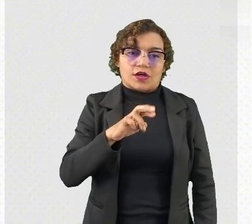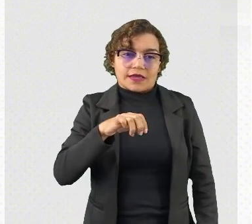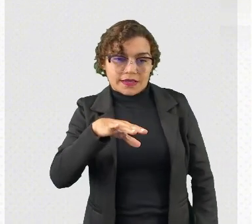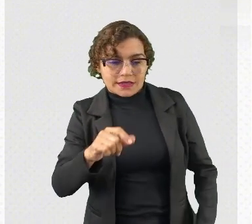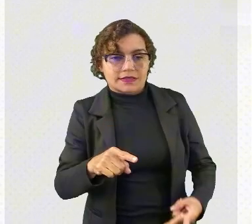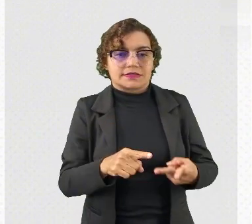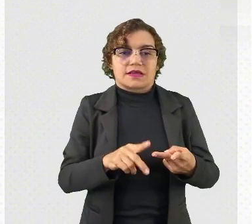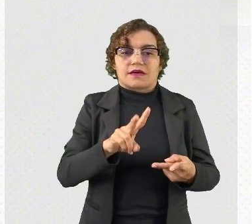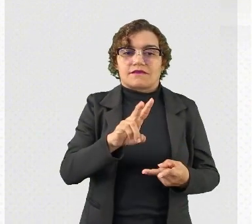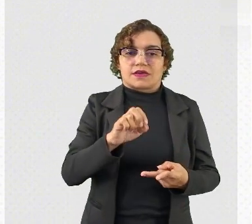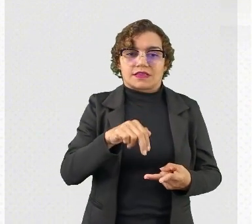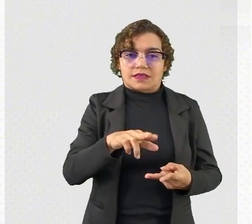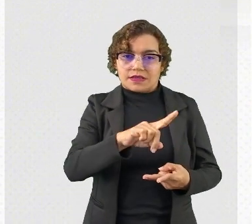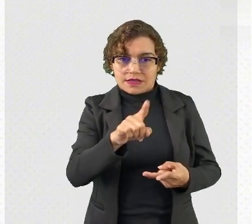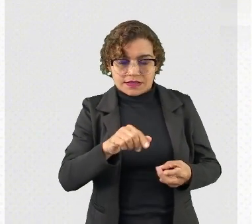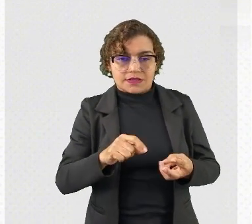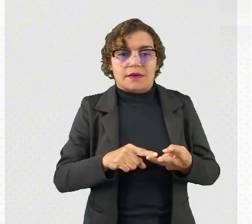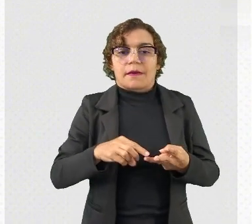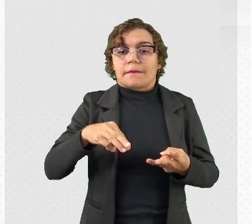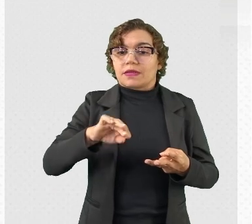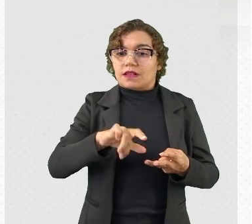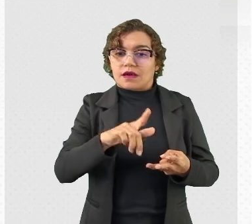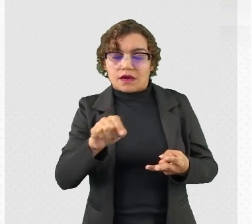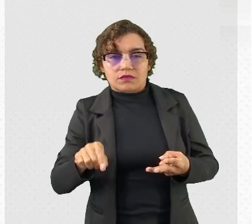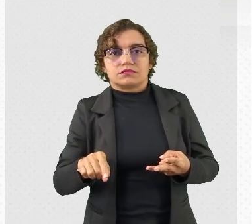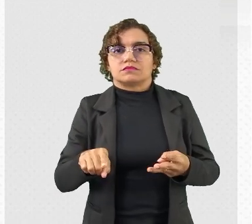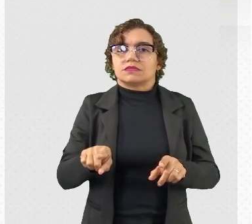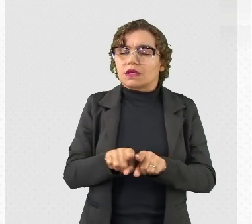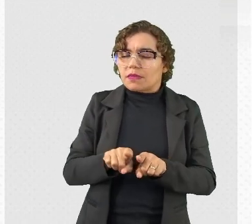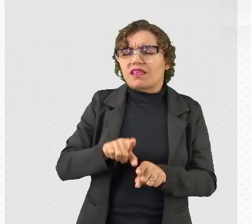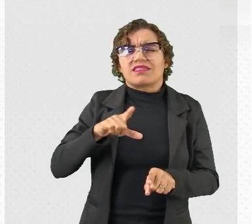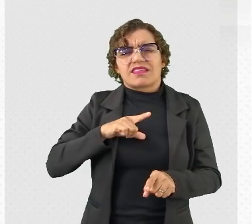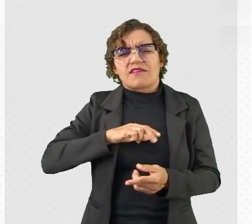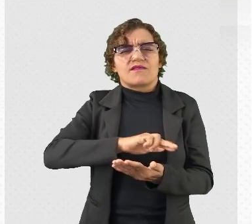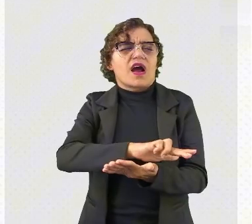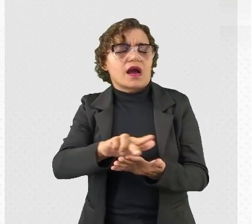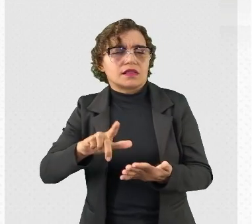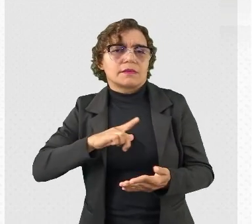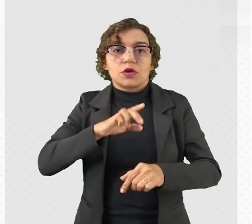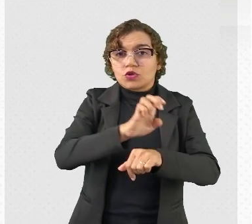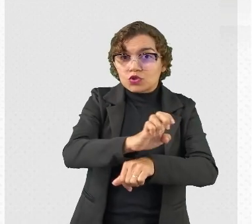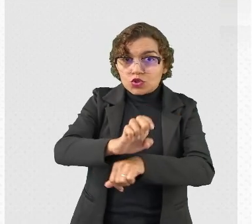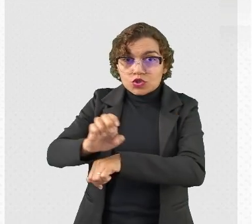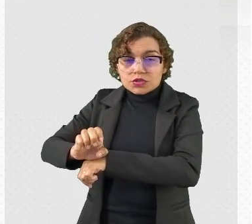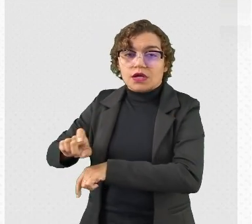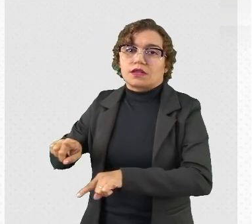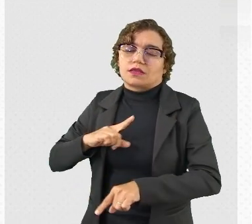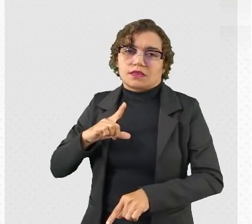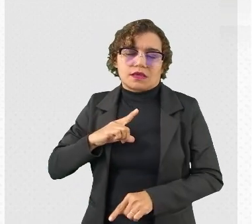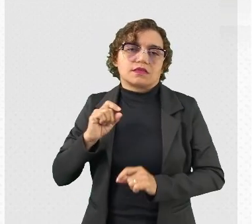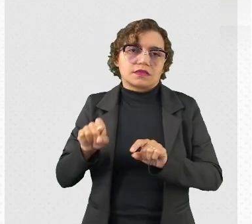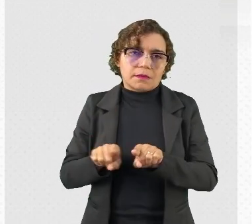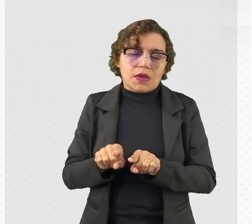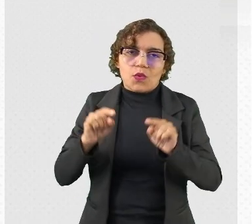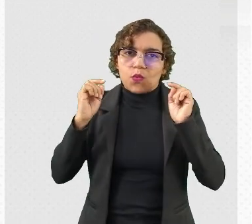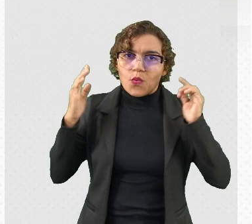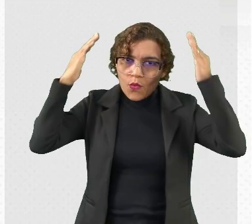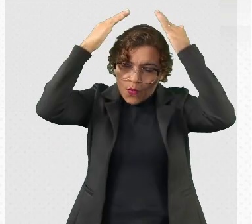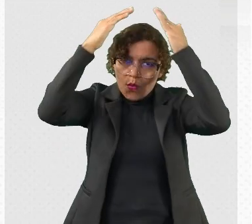né? E também a gente tem os estados pontifícios, né? Que são controlados pelo Papa.